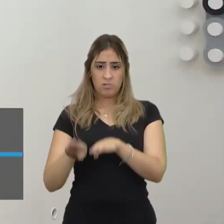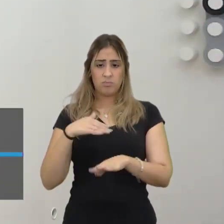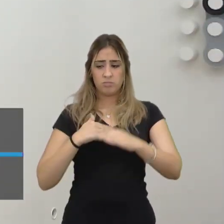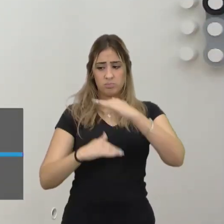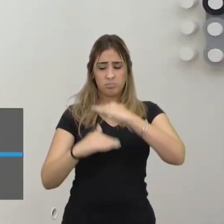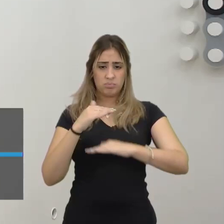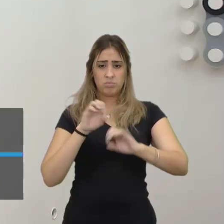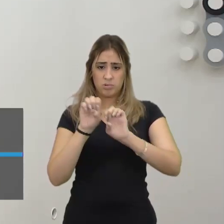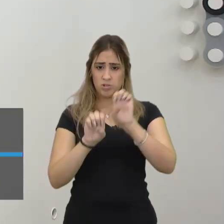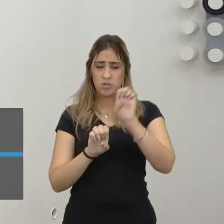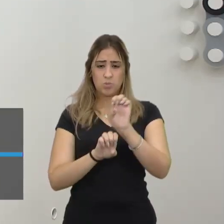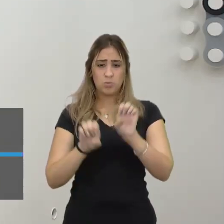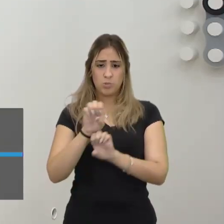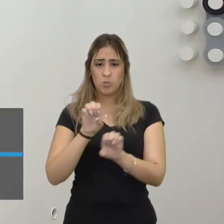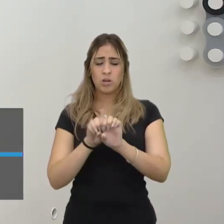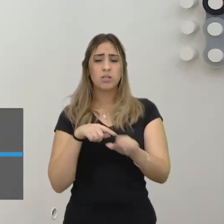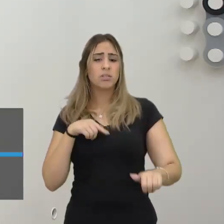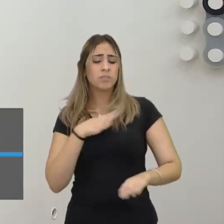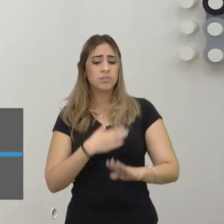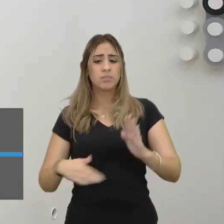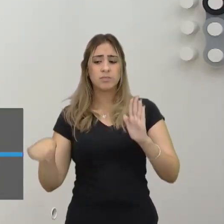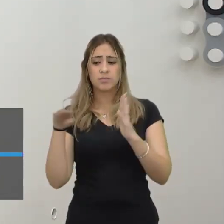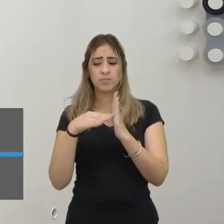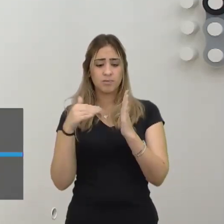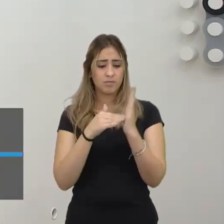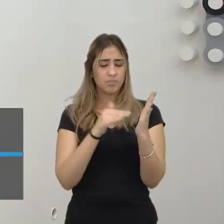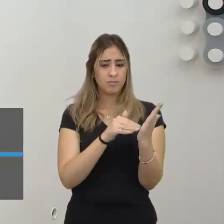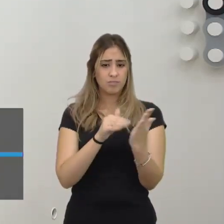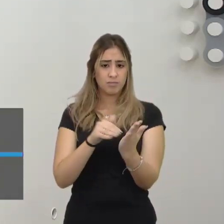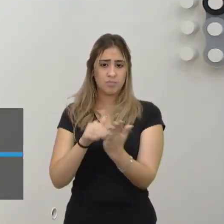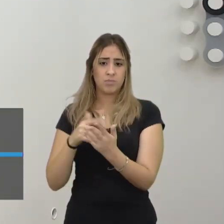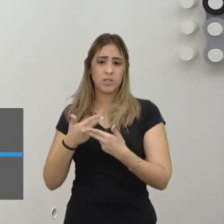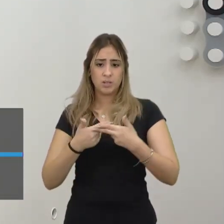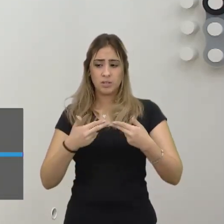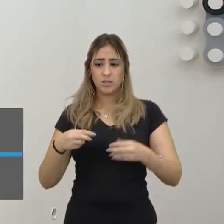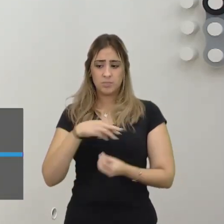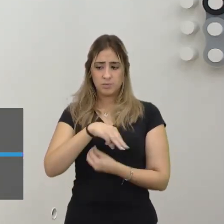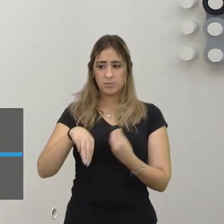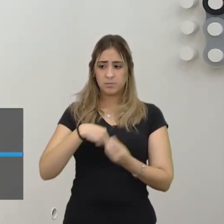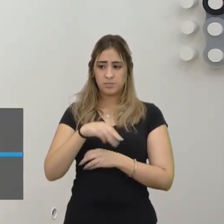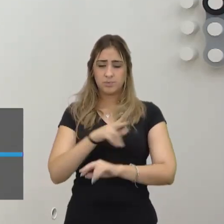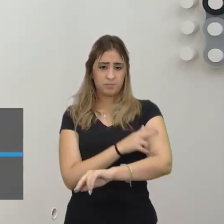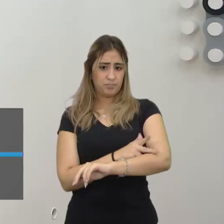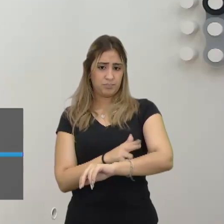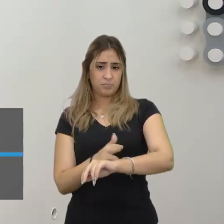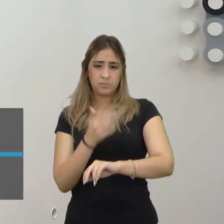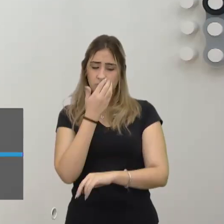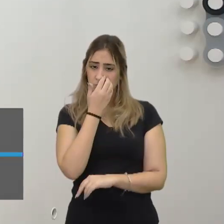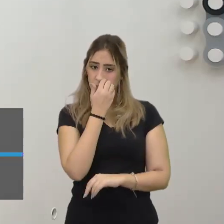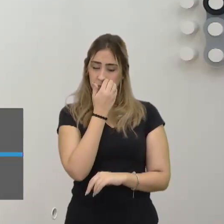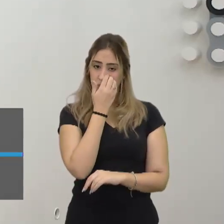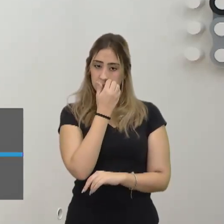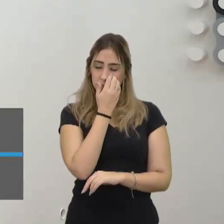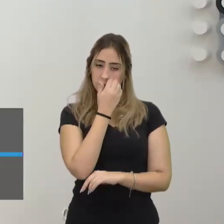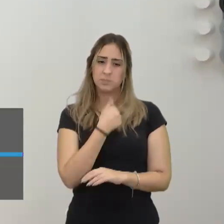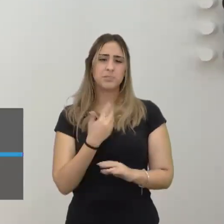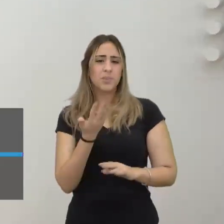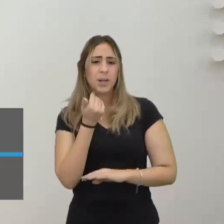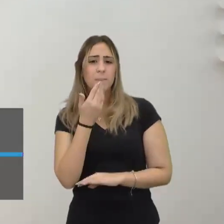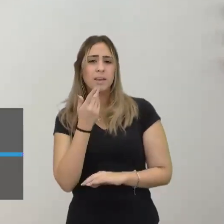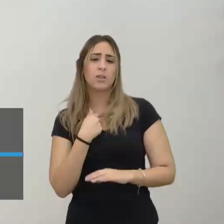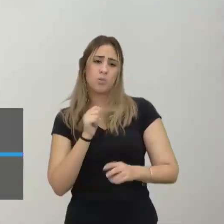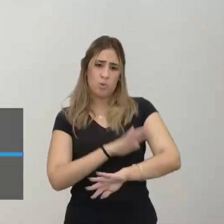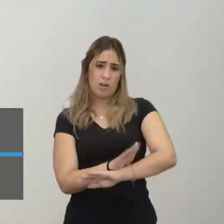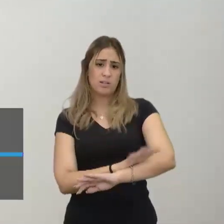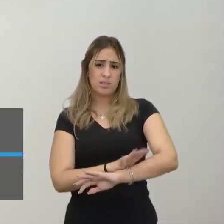estruturada que impede a mistura, que impede a miscigenação e que acaba retroalimentando o racismo.